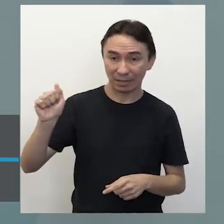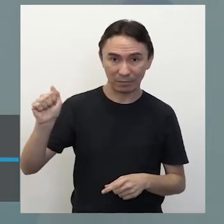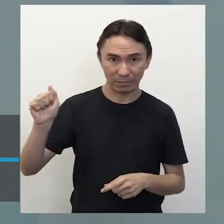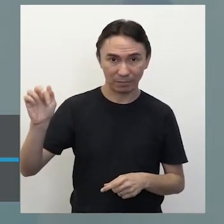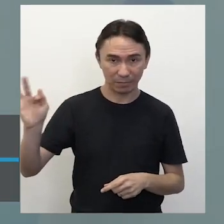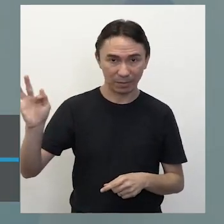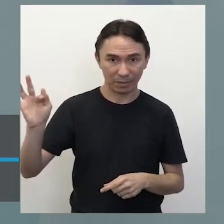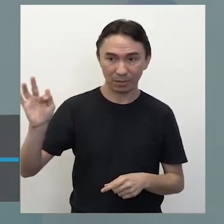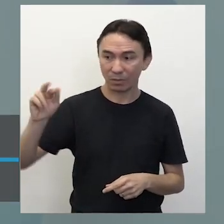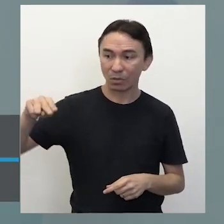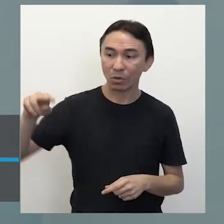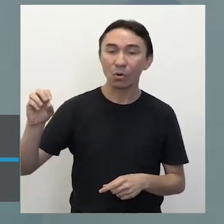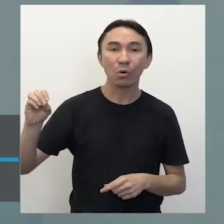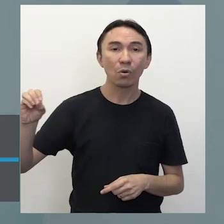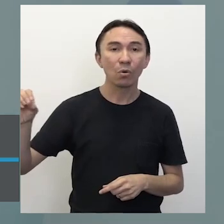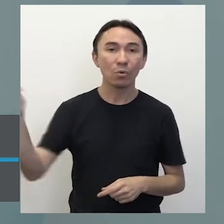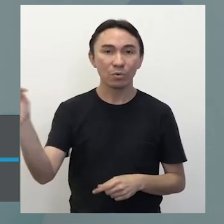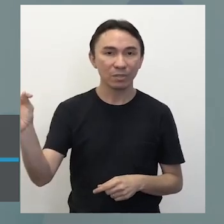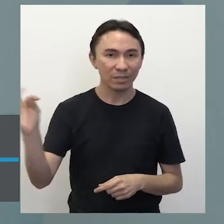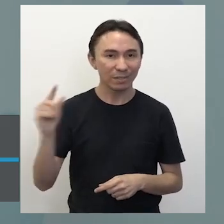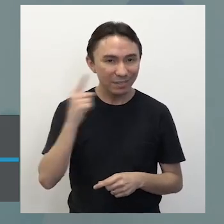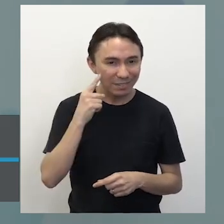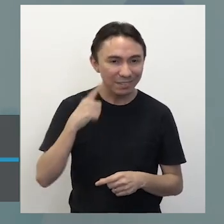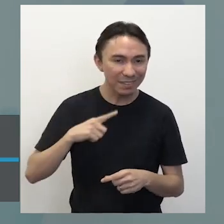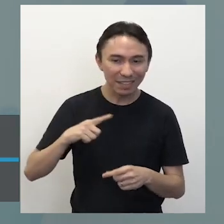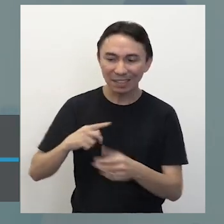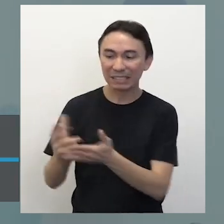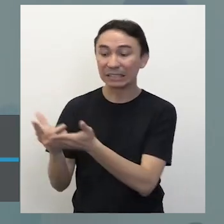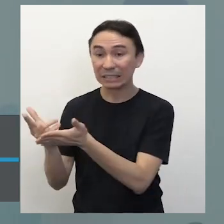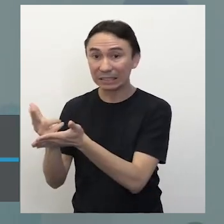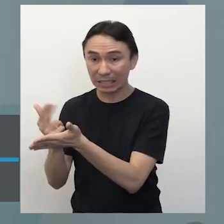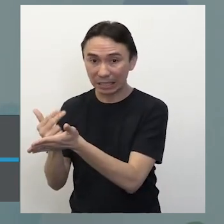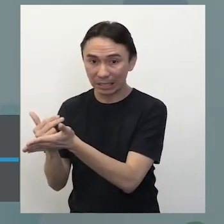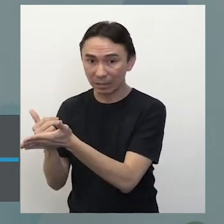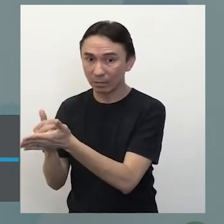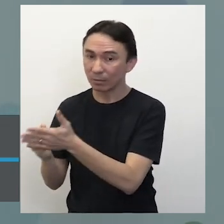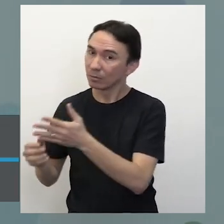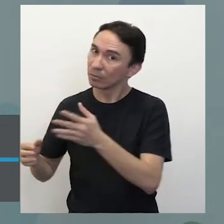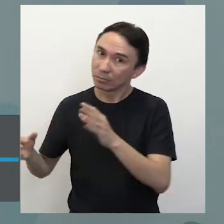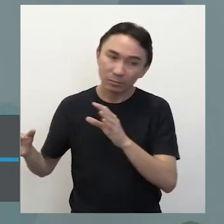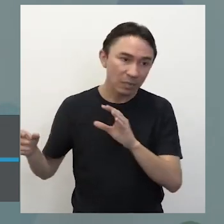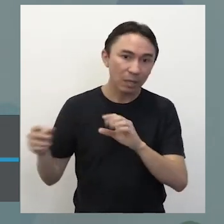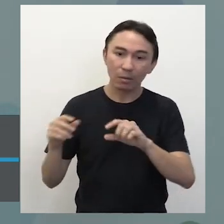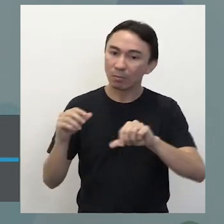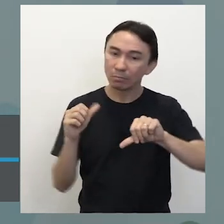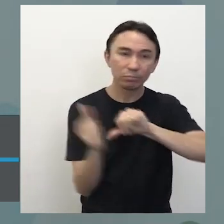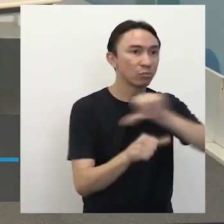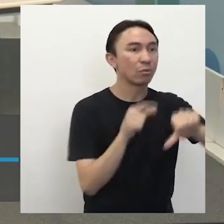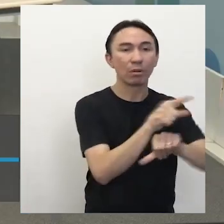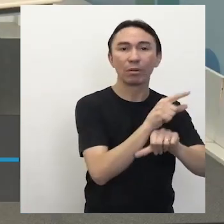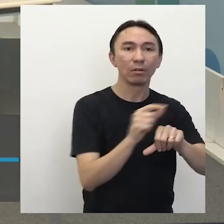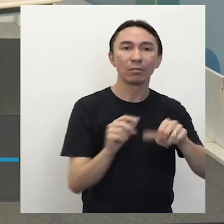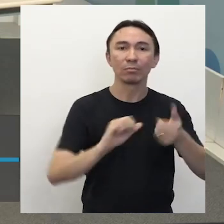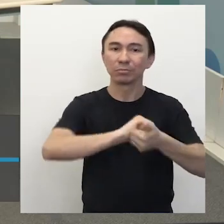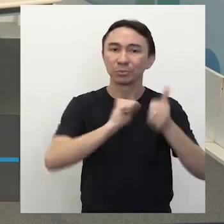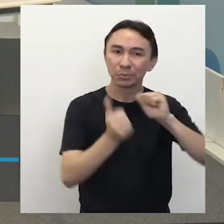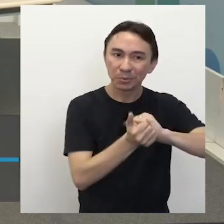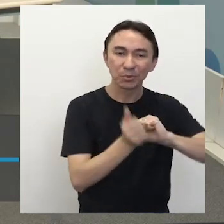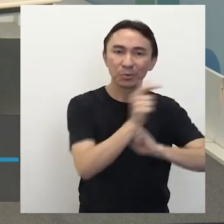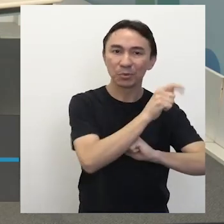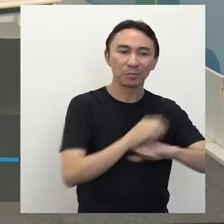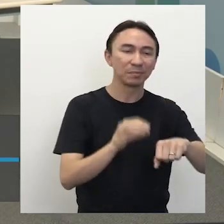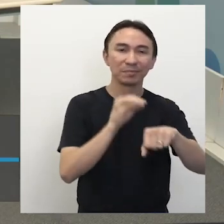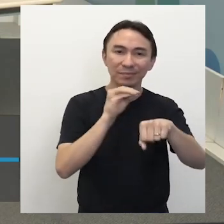do anime para o cinema, né? Live action. E o pessoal não achou muito legal, não. Ficou meio... Mas assim, tem vários alunos aqui falando